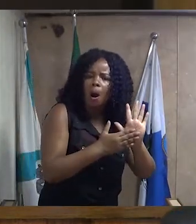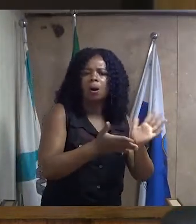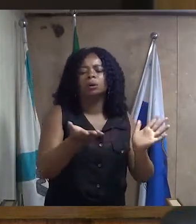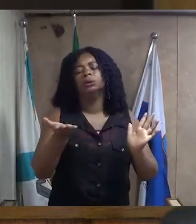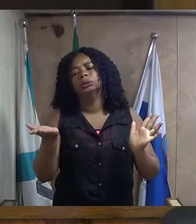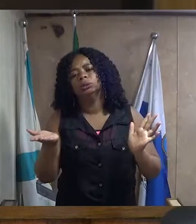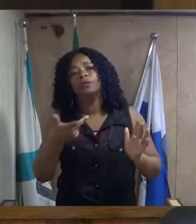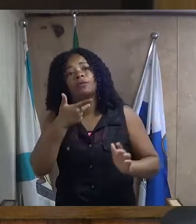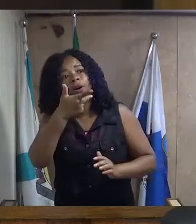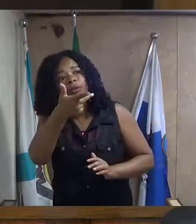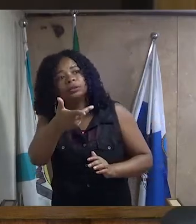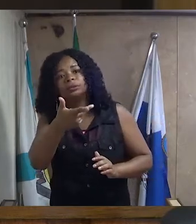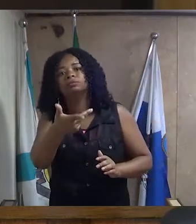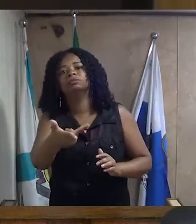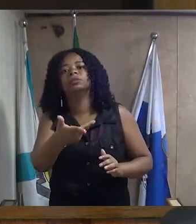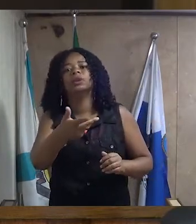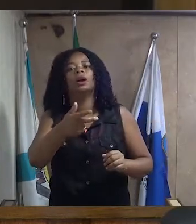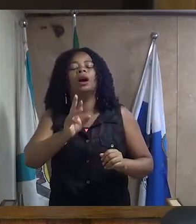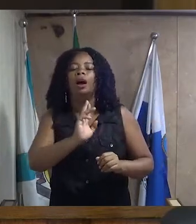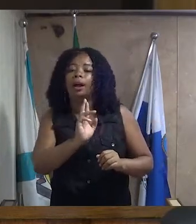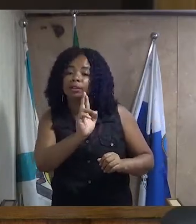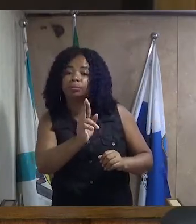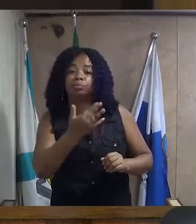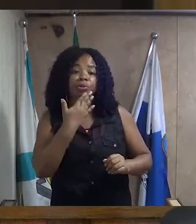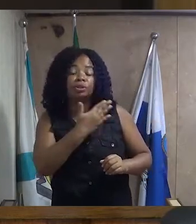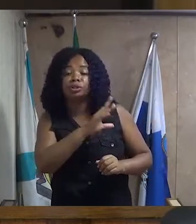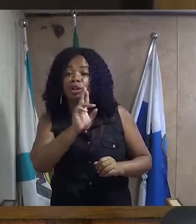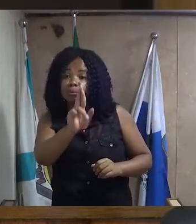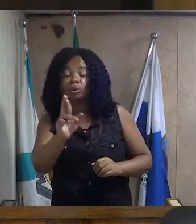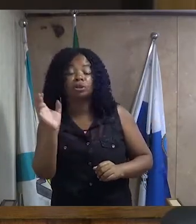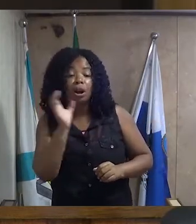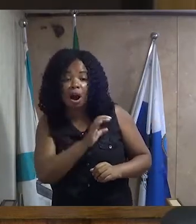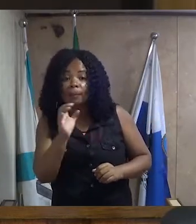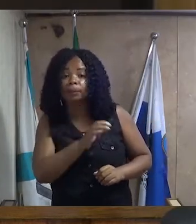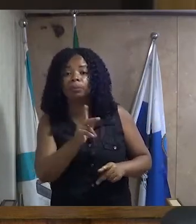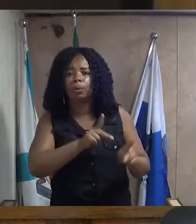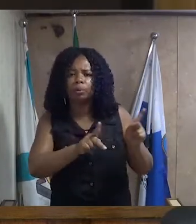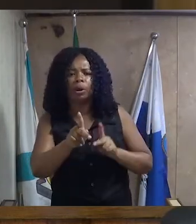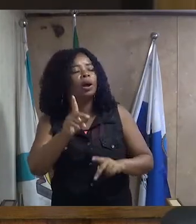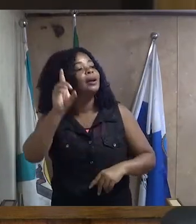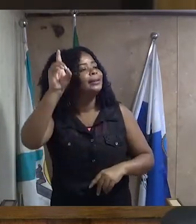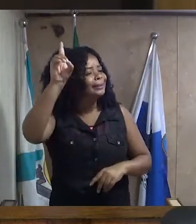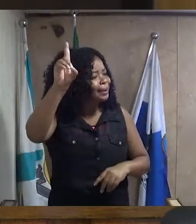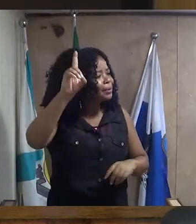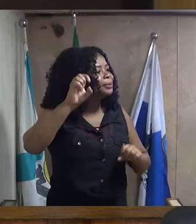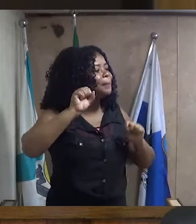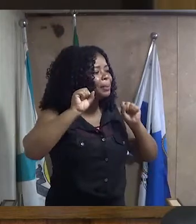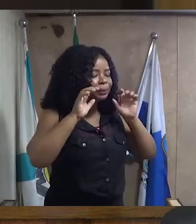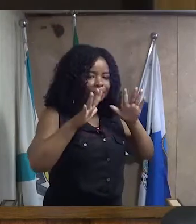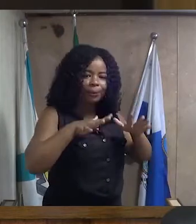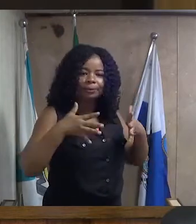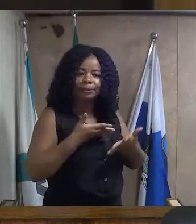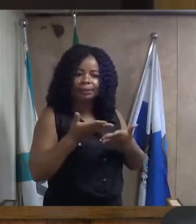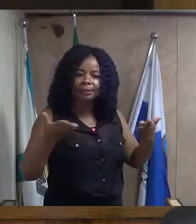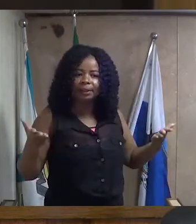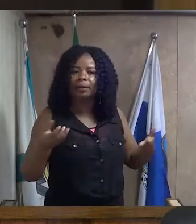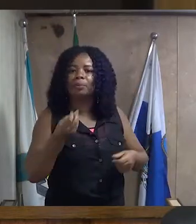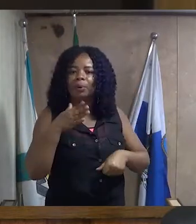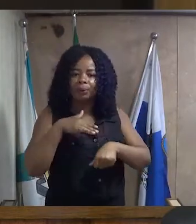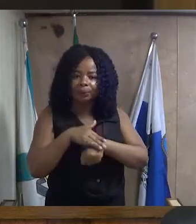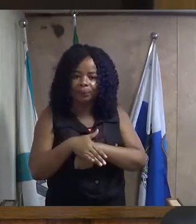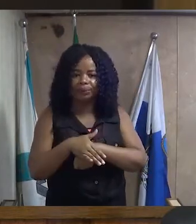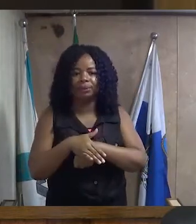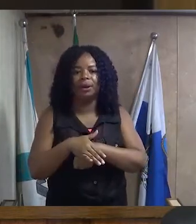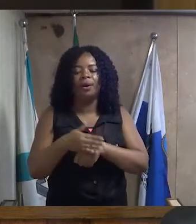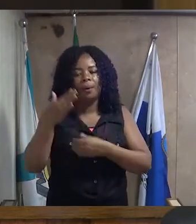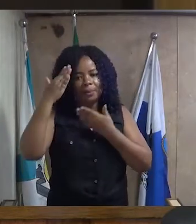fazer com que as respostas venham de imediato para a nossa população. Então, Deus abençoe a todos e uma boa noite para todos. Muito obrigado,